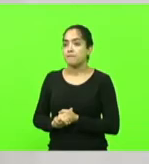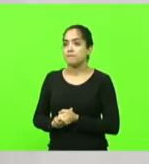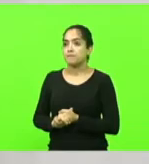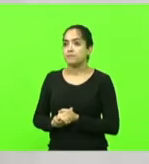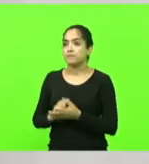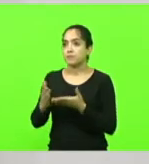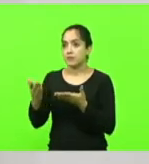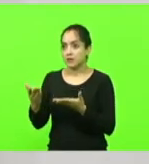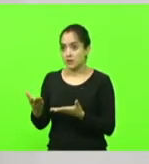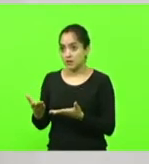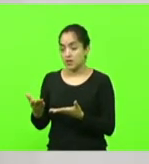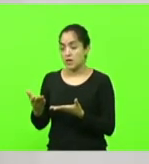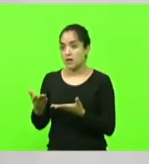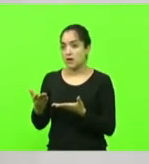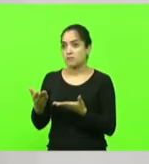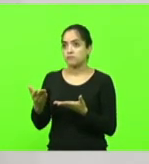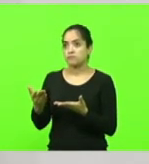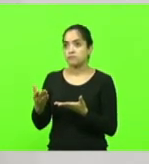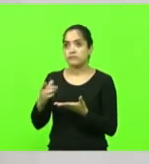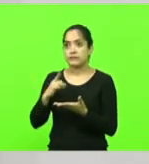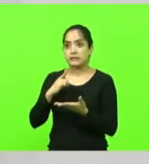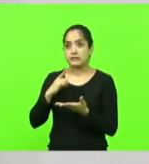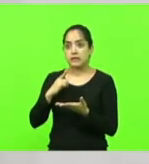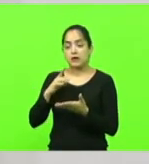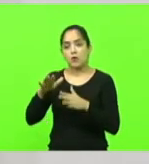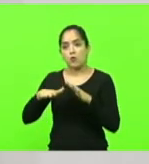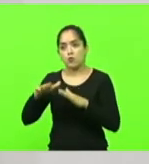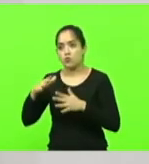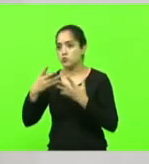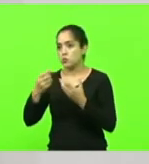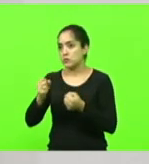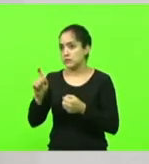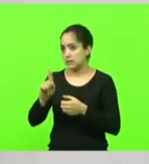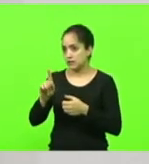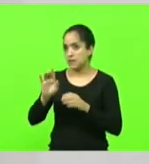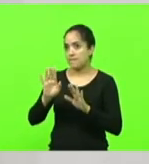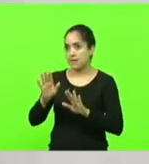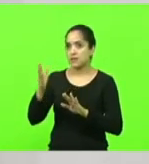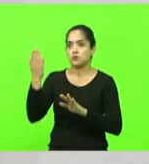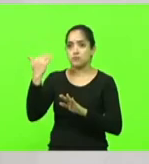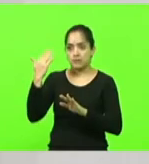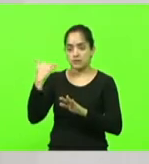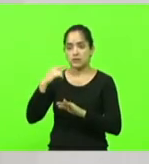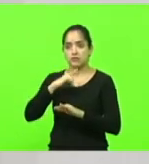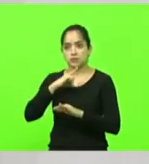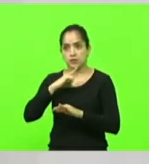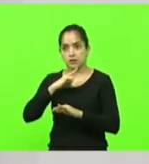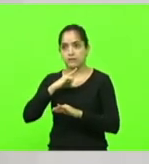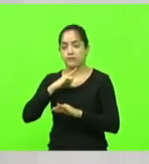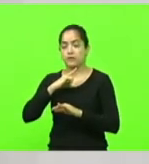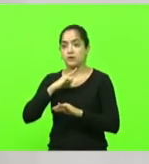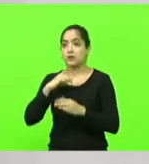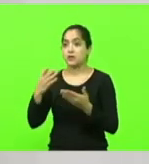mais que hoje haja quem não admita, a ditadura existiu, sim. E o MDB